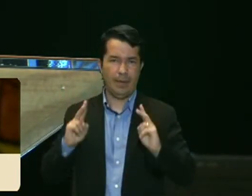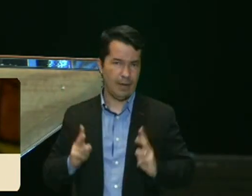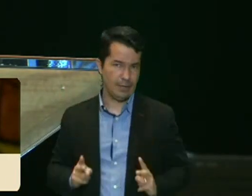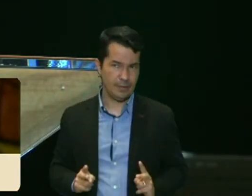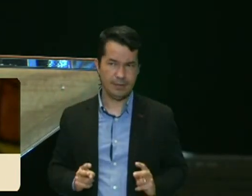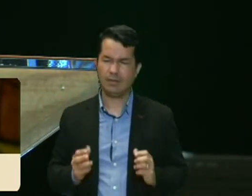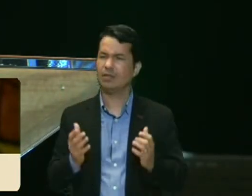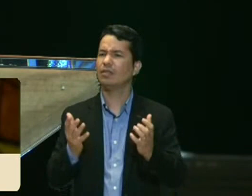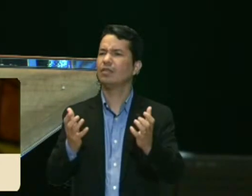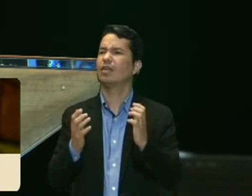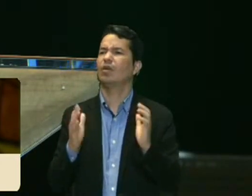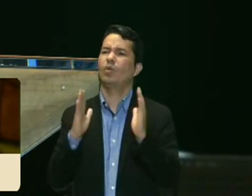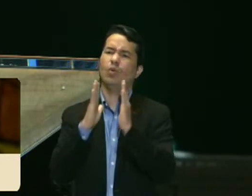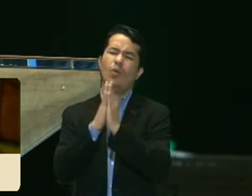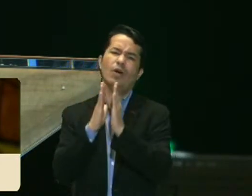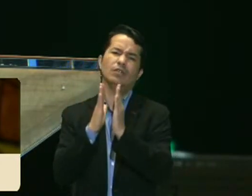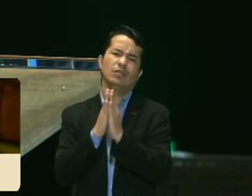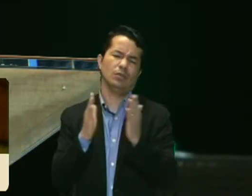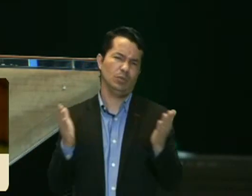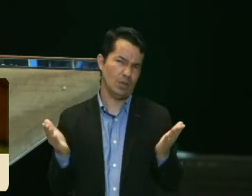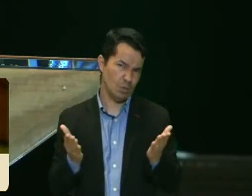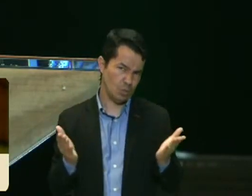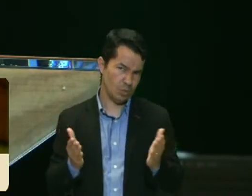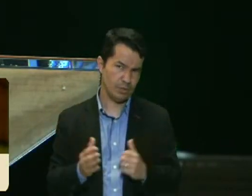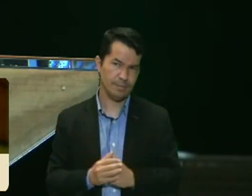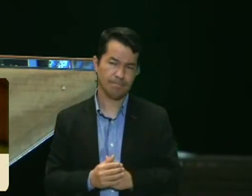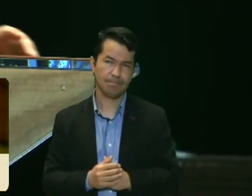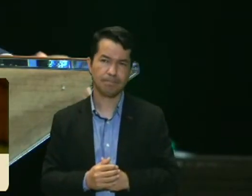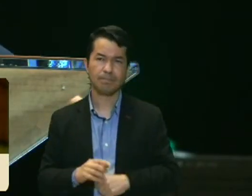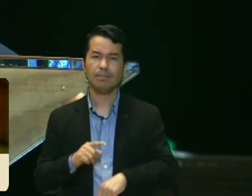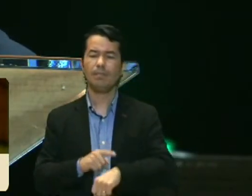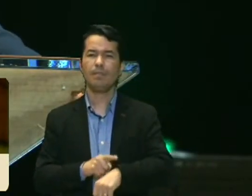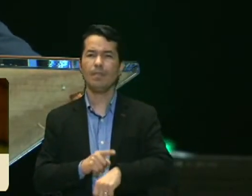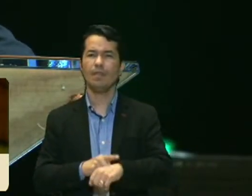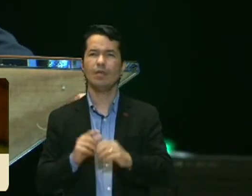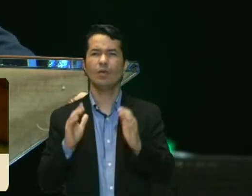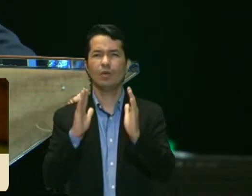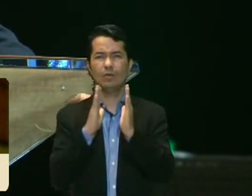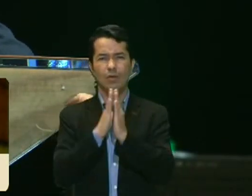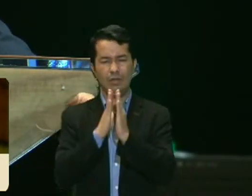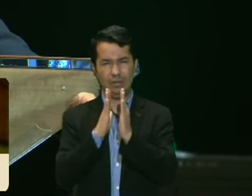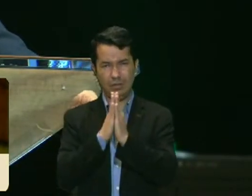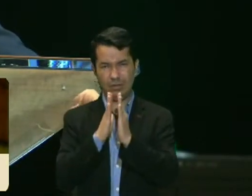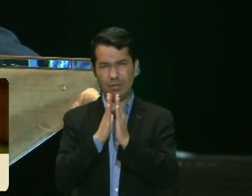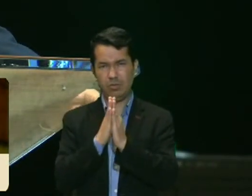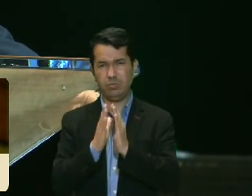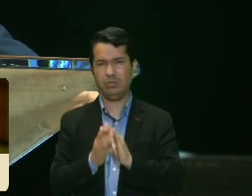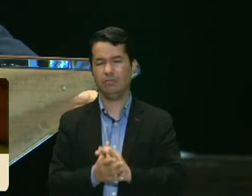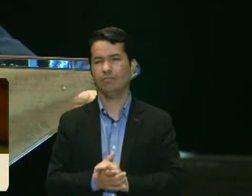Eu quero orar com vocês, queridos. E nesse tempo de oração,